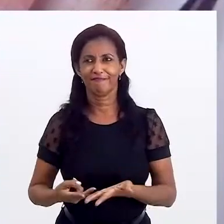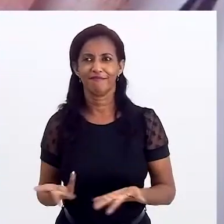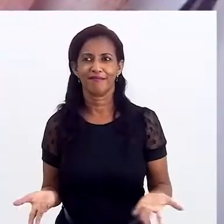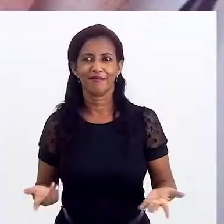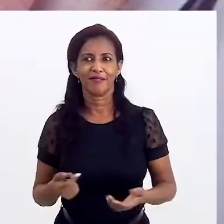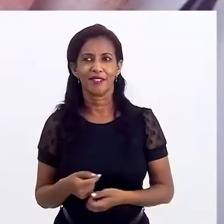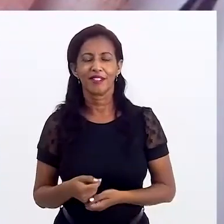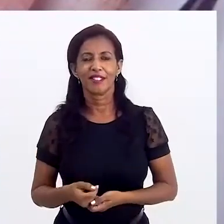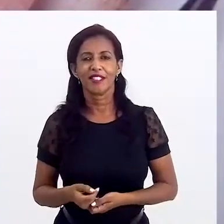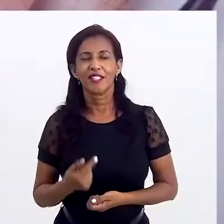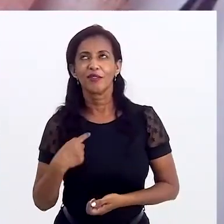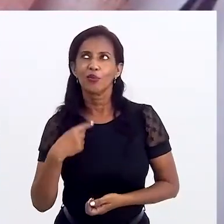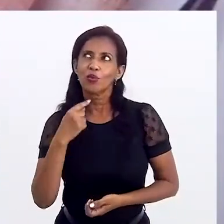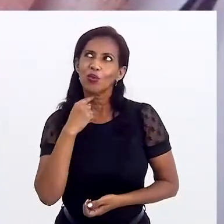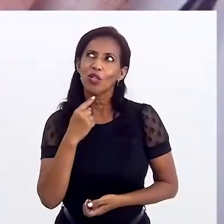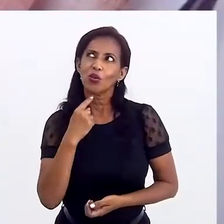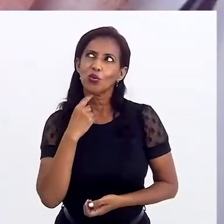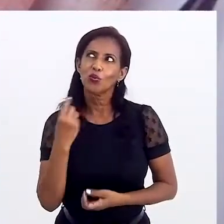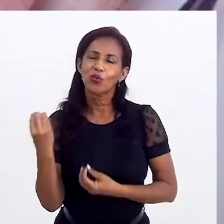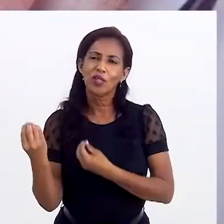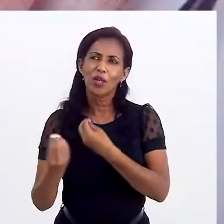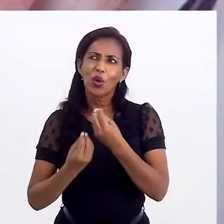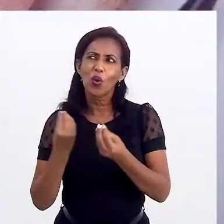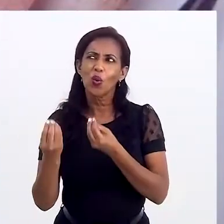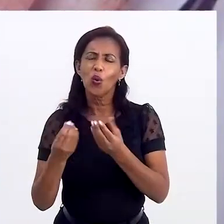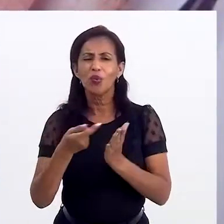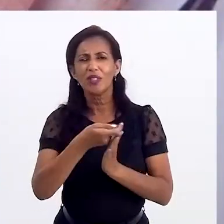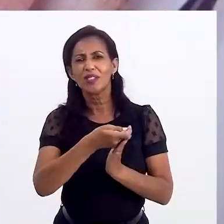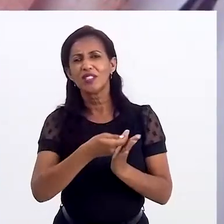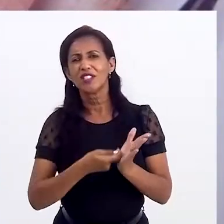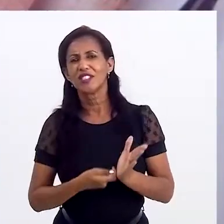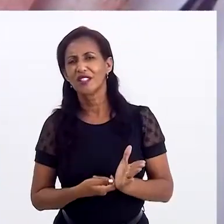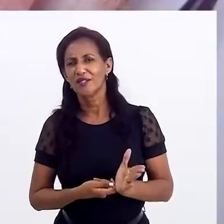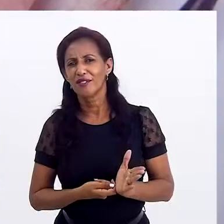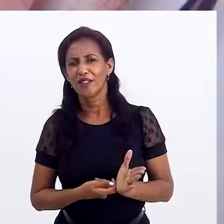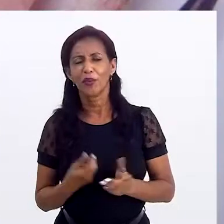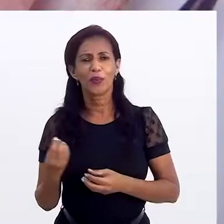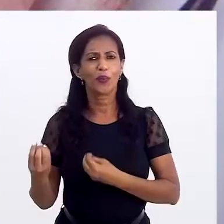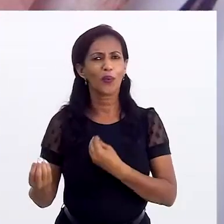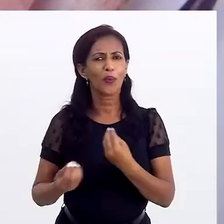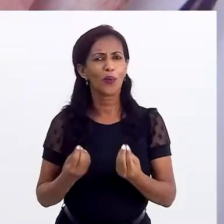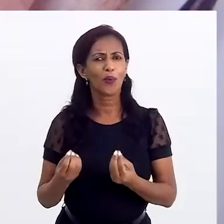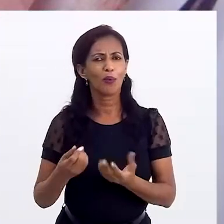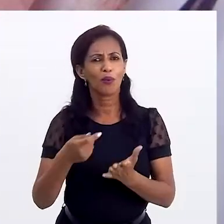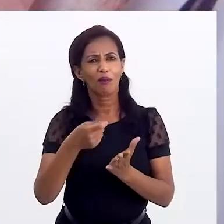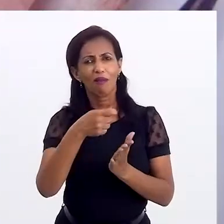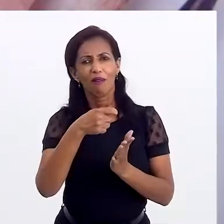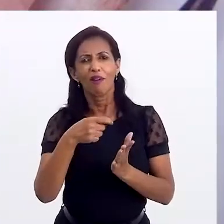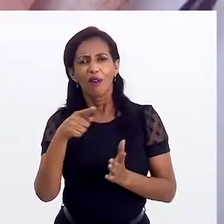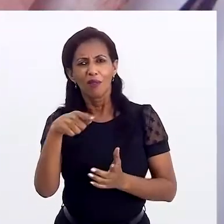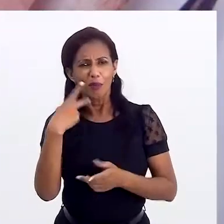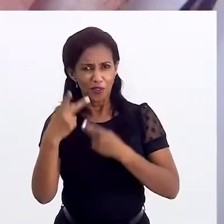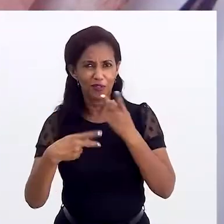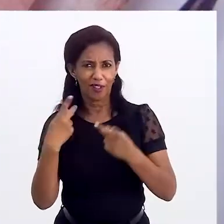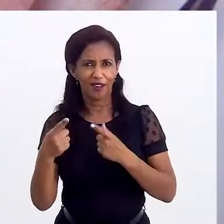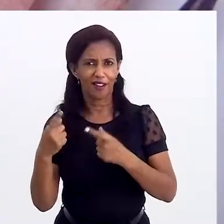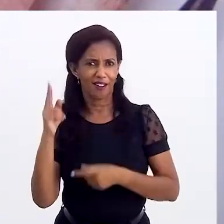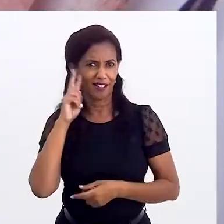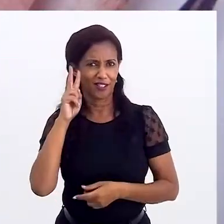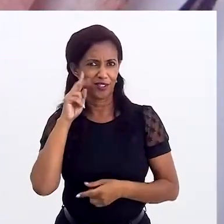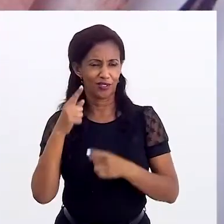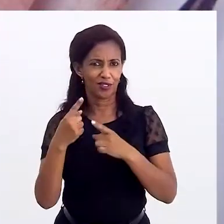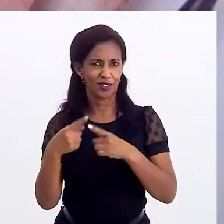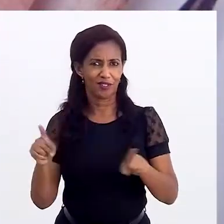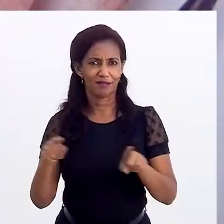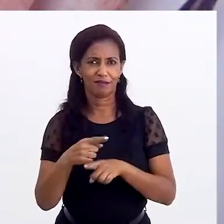E a gente fica sempre na dúvida assim, como que eles compuseram? Como é que foi a composição dessa música? Vocês podem contar alguma história?